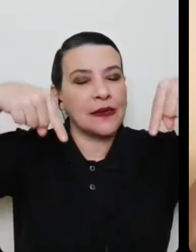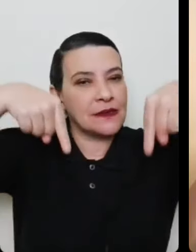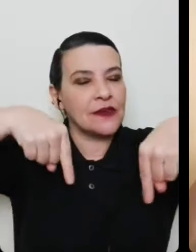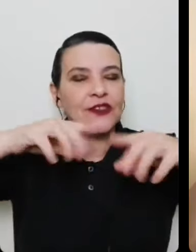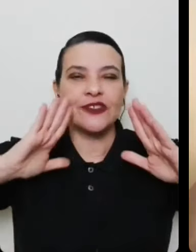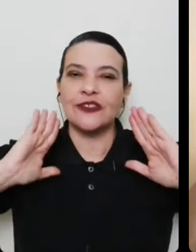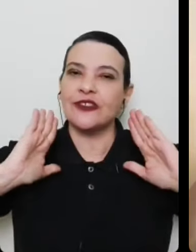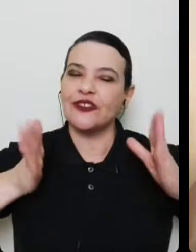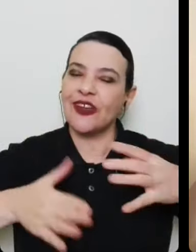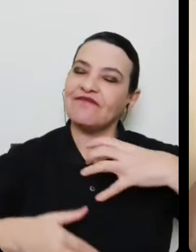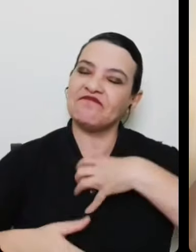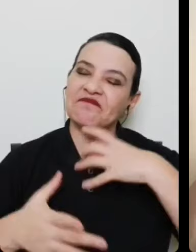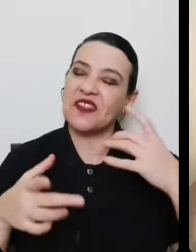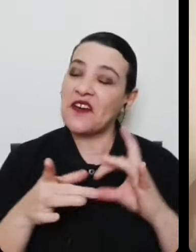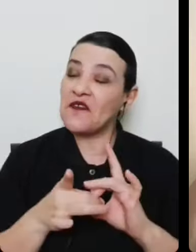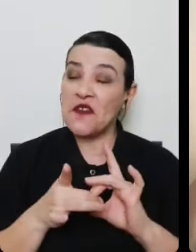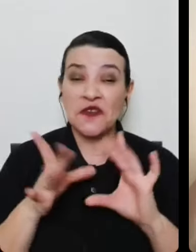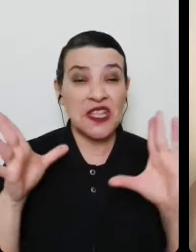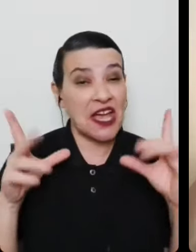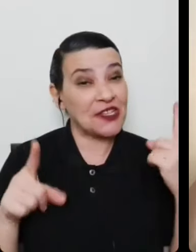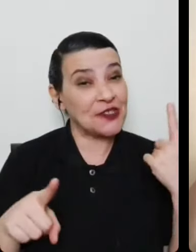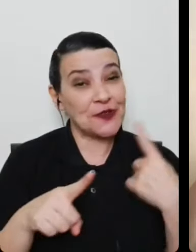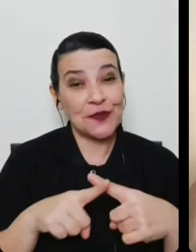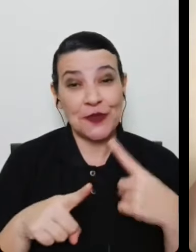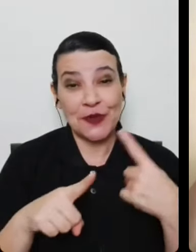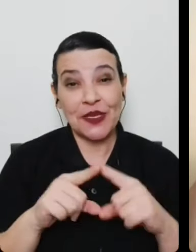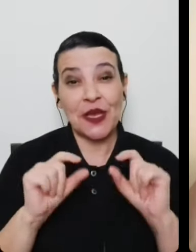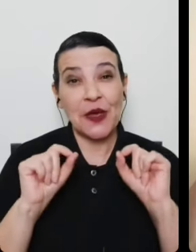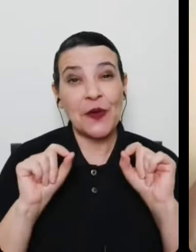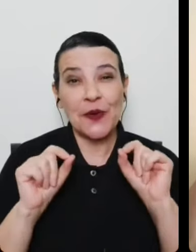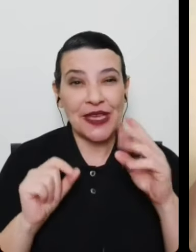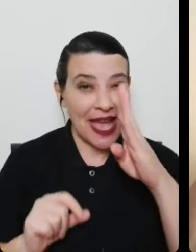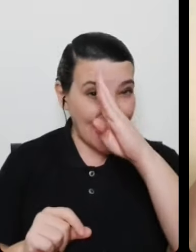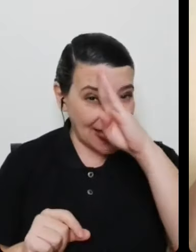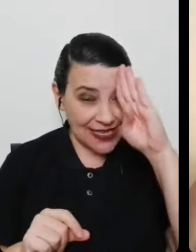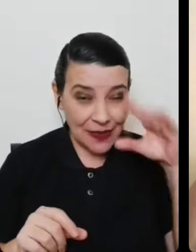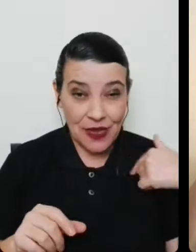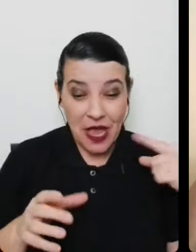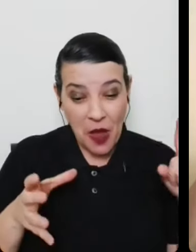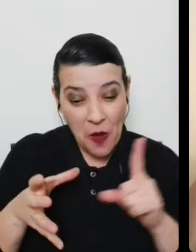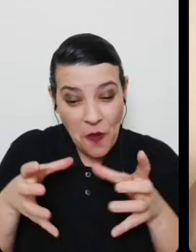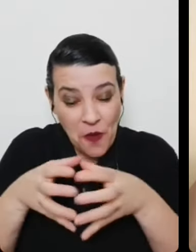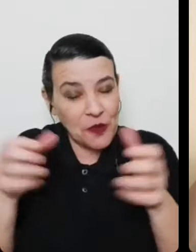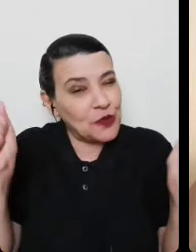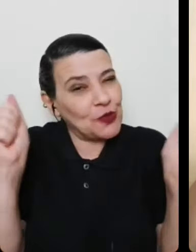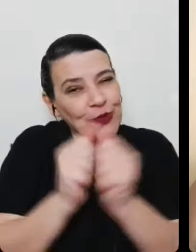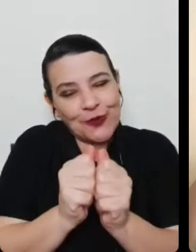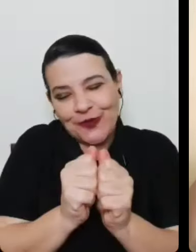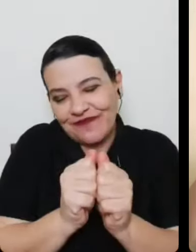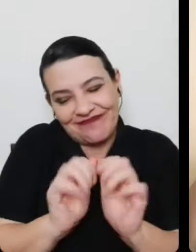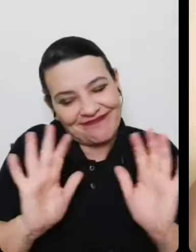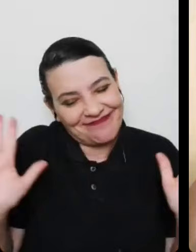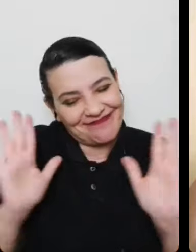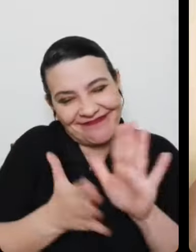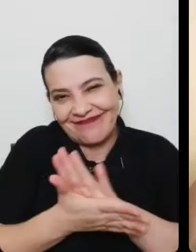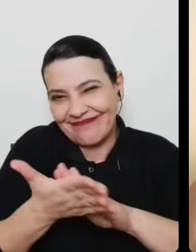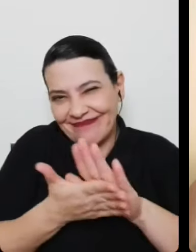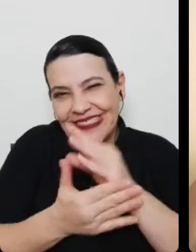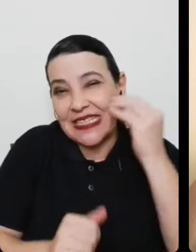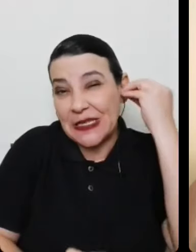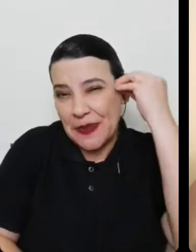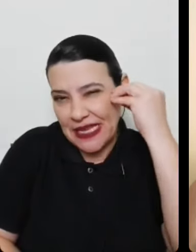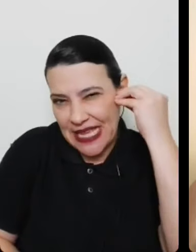um pouco mais à vontade, porque eu não faço parte desse mundo acadêmico, desse mundo de